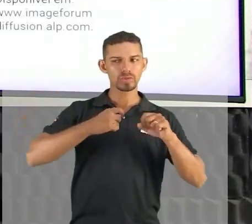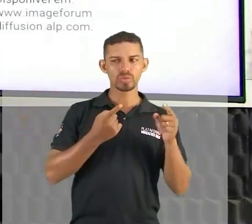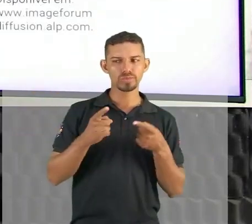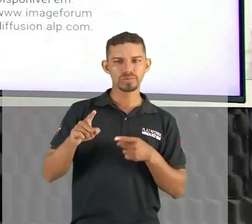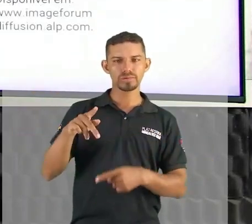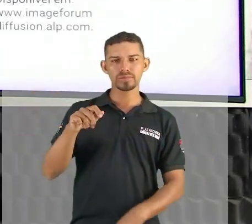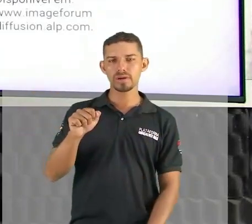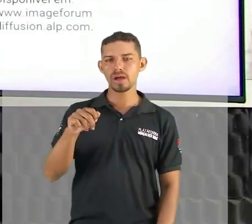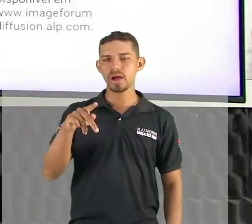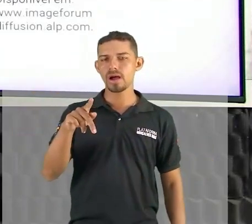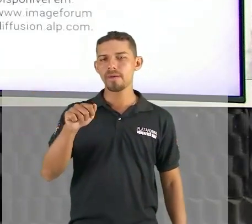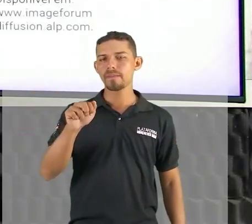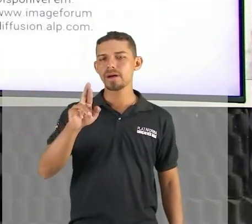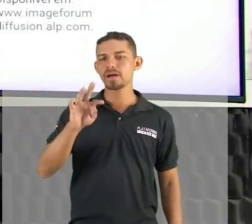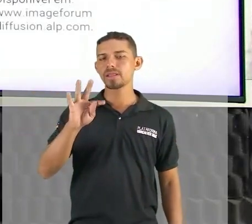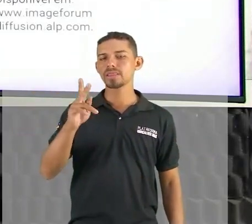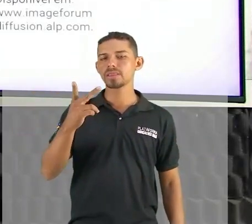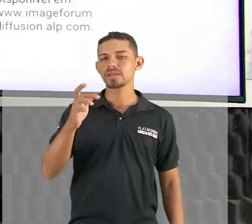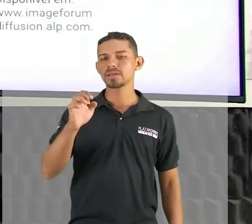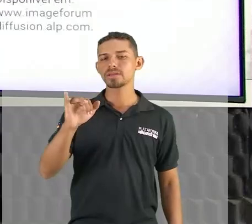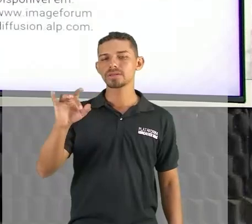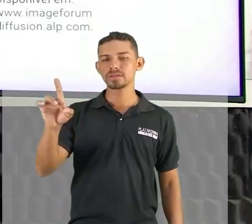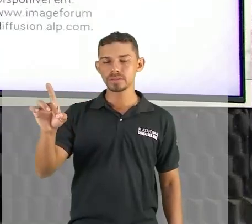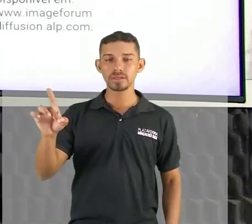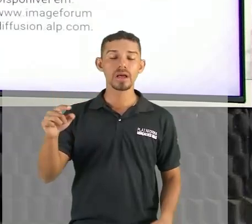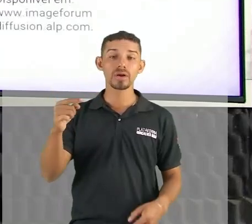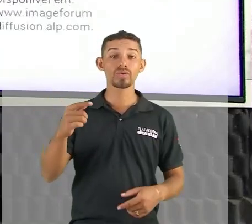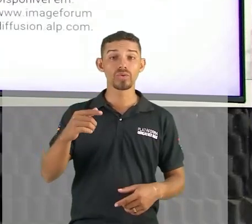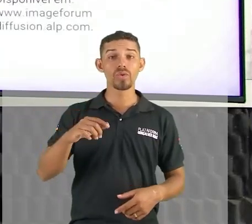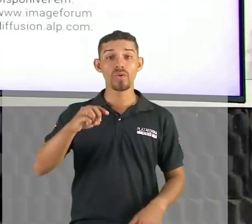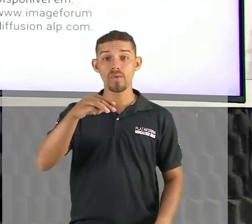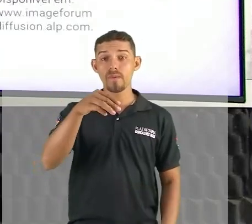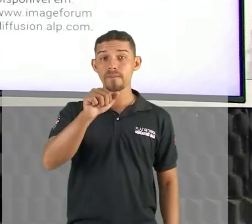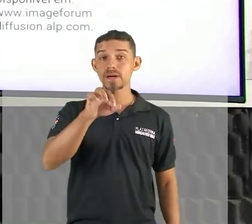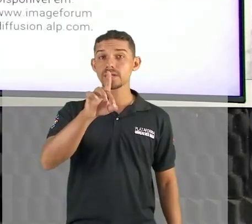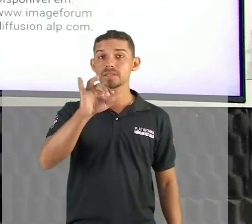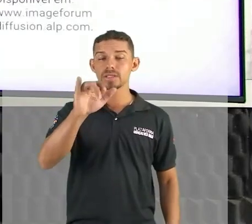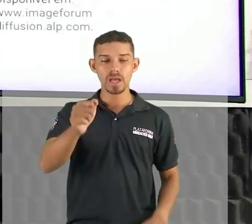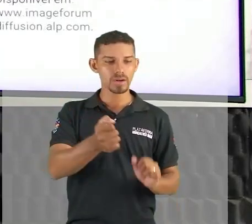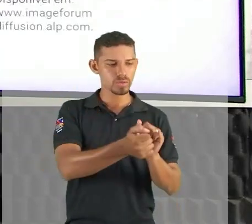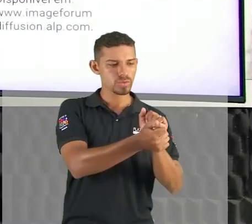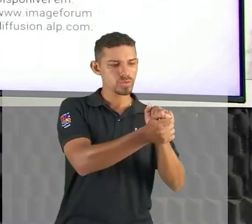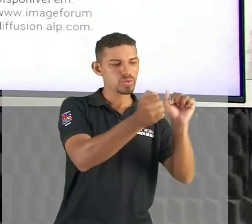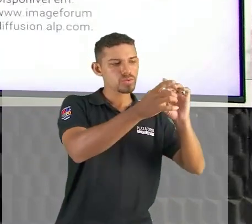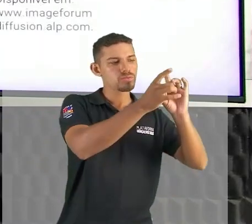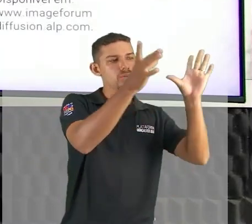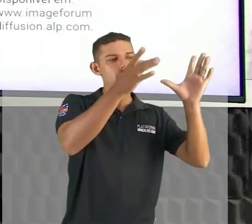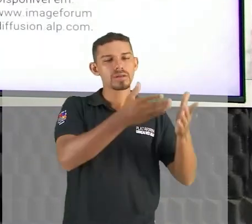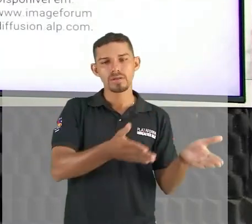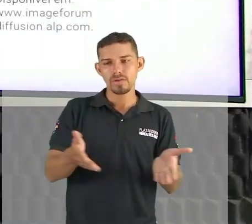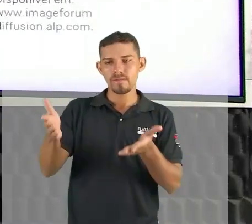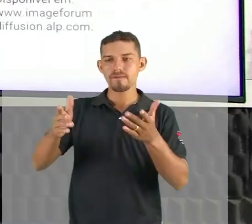que só vai terminar posteriormente quando Mandela então volta e ele é solto e ele depois vai